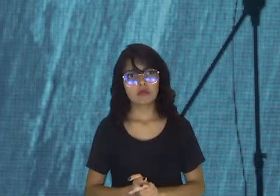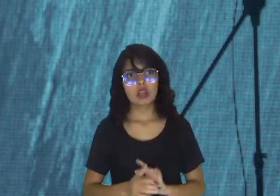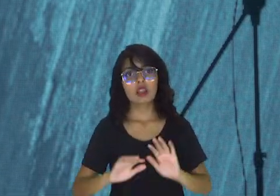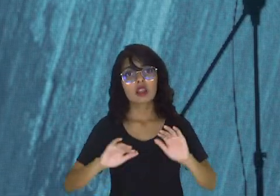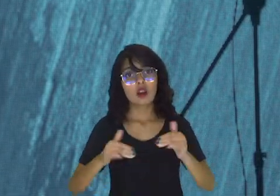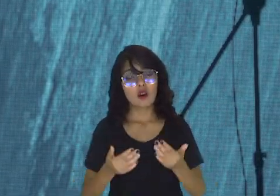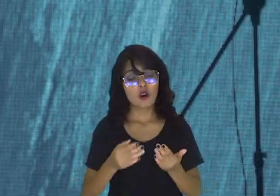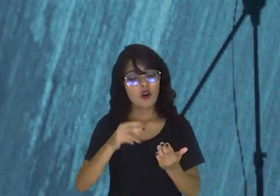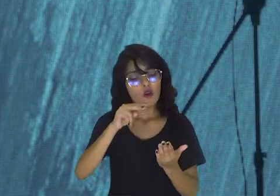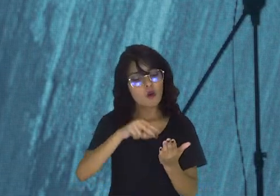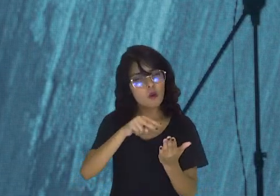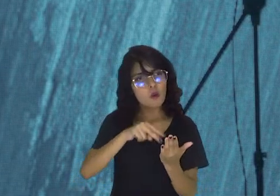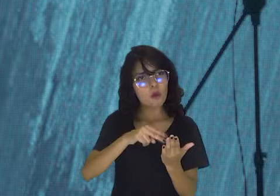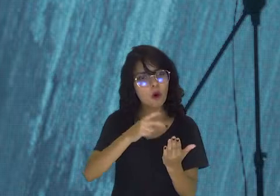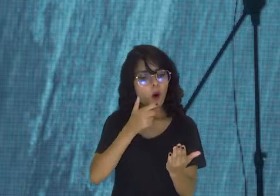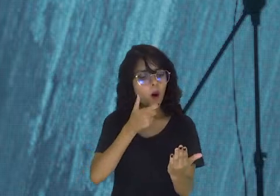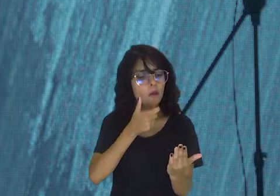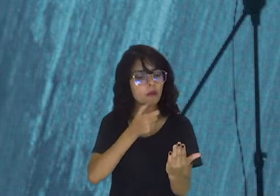pode acessar também.